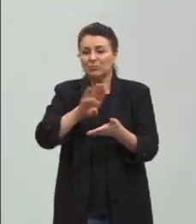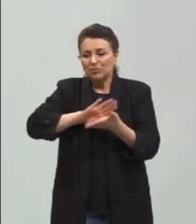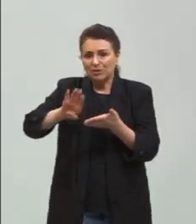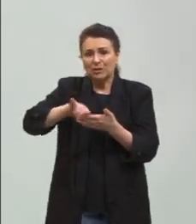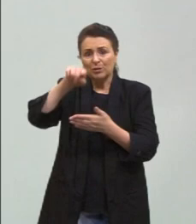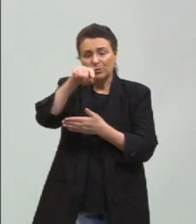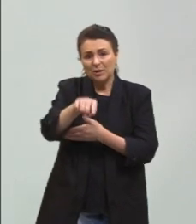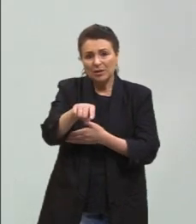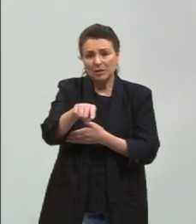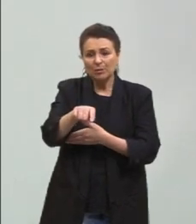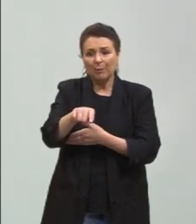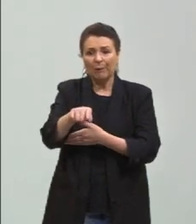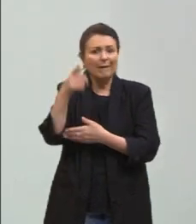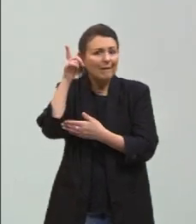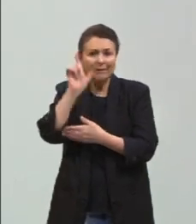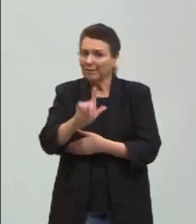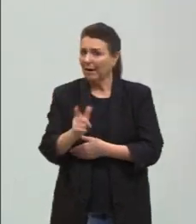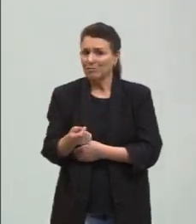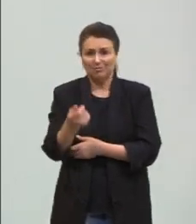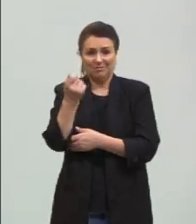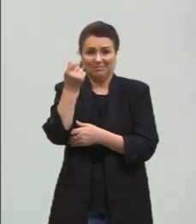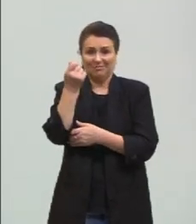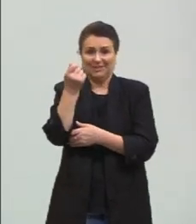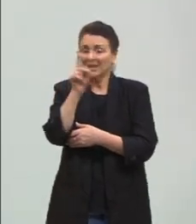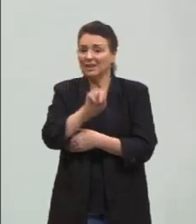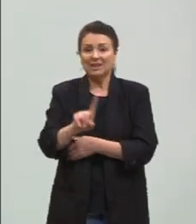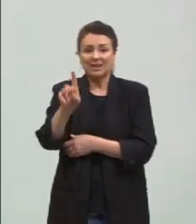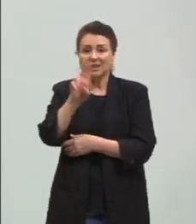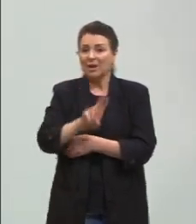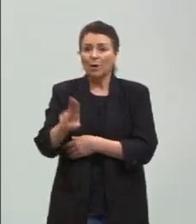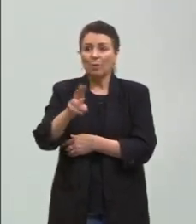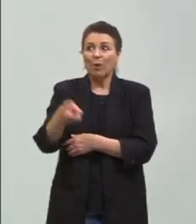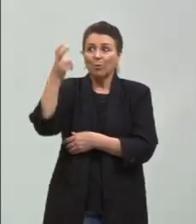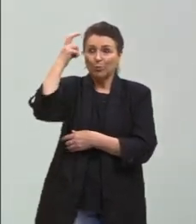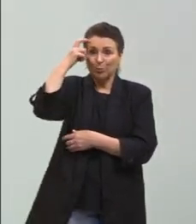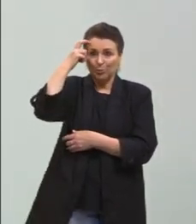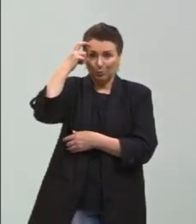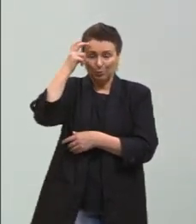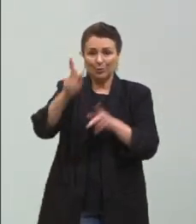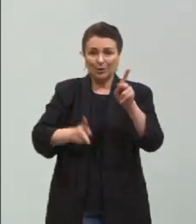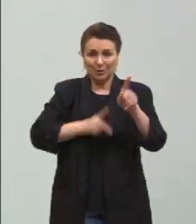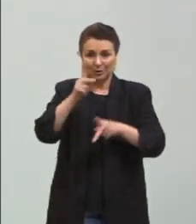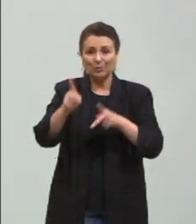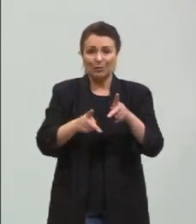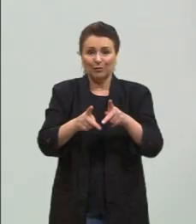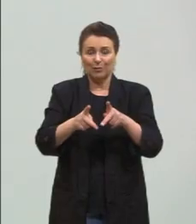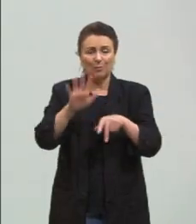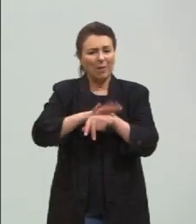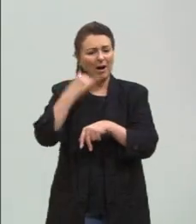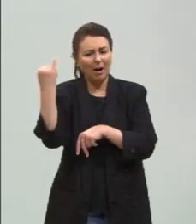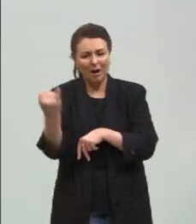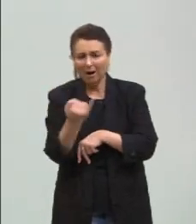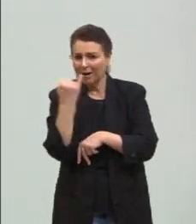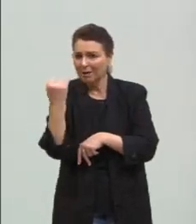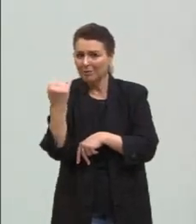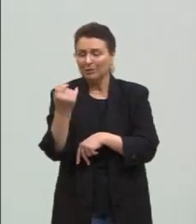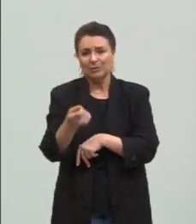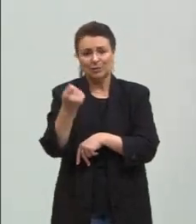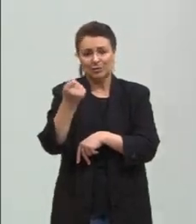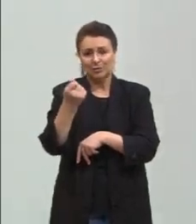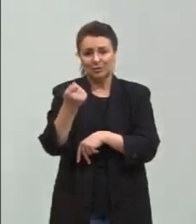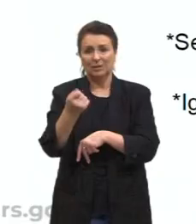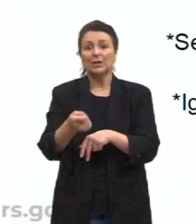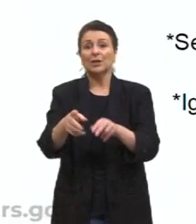um negócio é ganhar dinheiro é fazer com que aquilo renda mais do que propriamente só a convivência dos povos